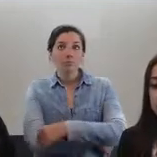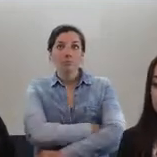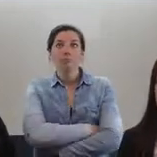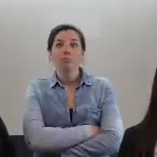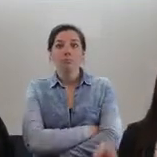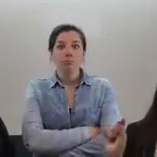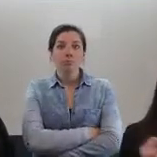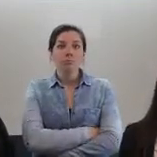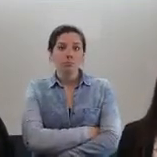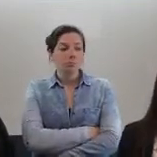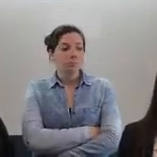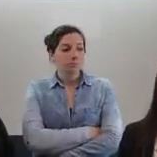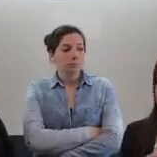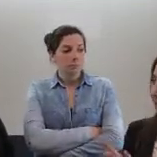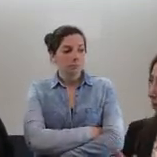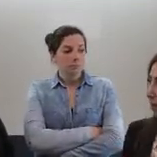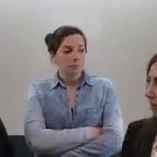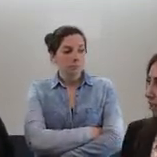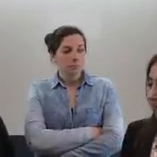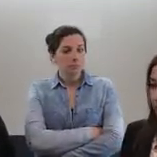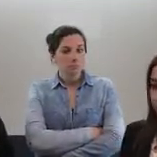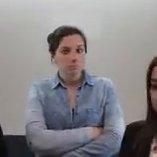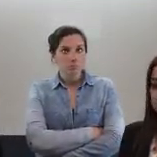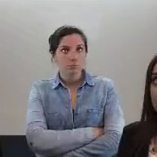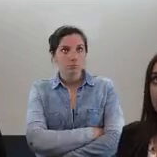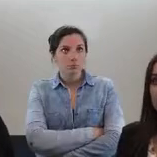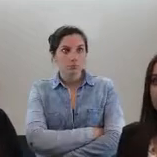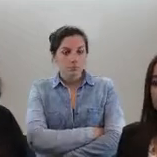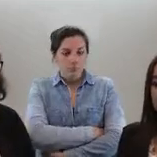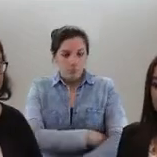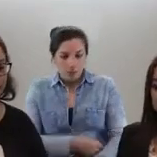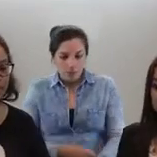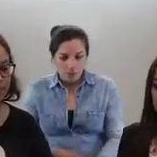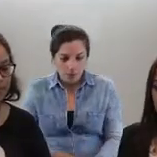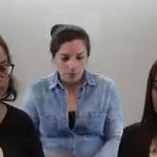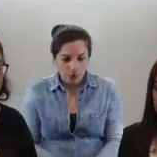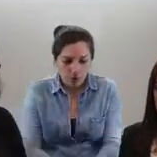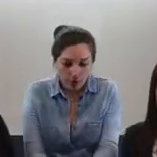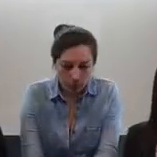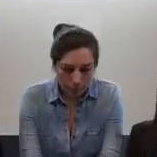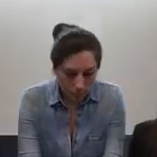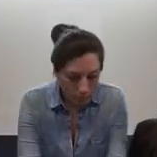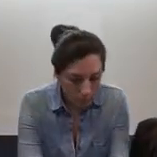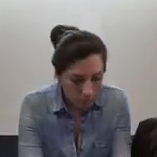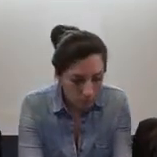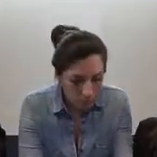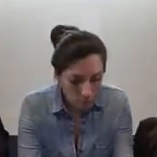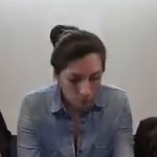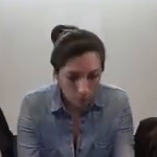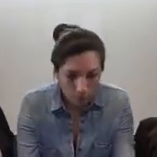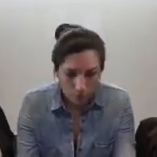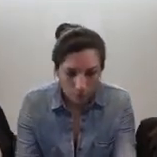vocês conseguem achar, né? Não sei se dá para abrir aqui já, Tá. que daria pra gente abrir já. Dá para vocês procurarem por periódicos. A